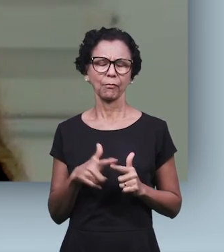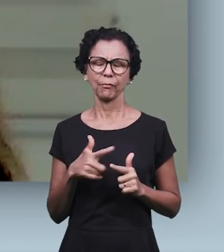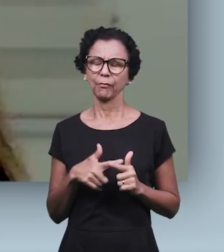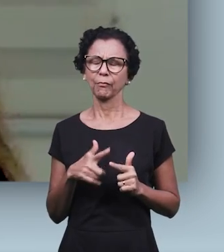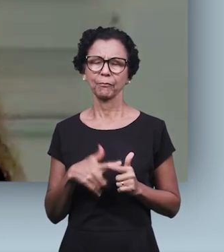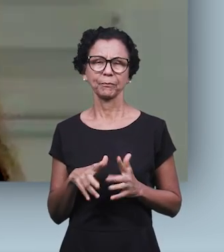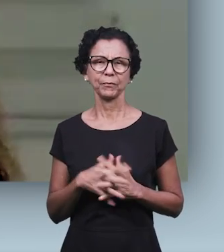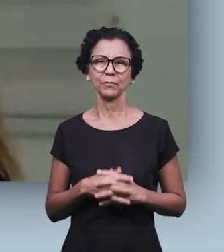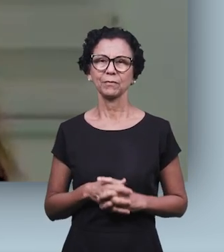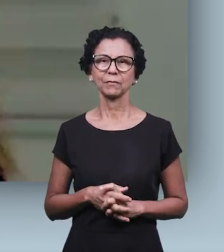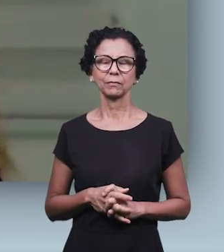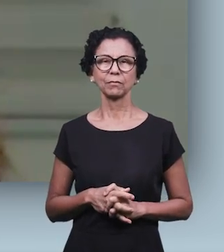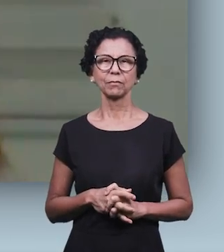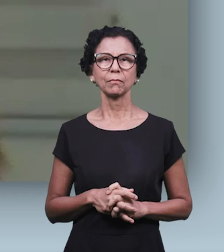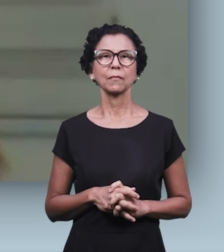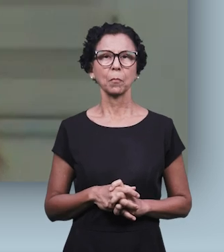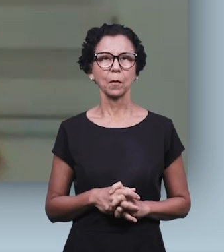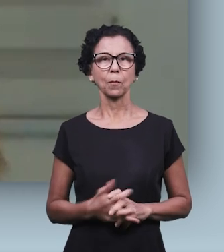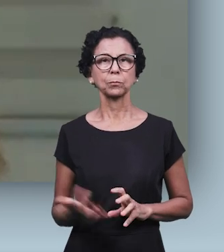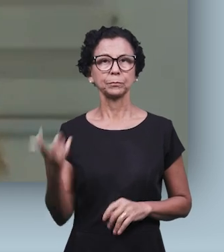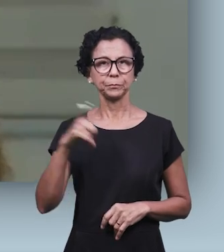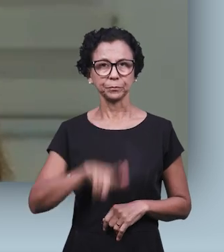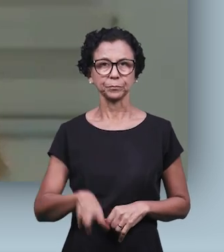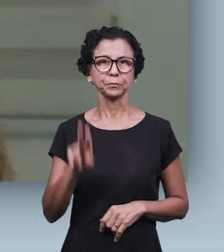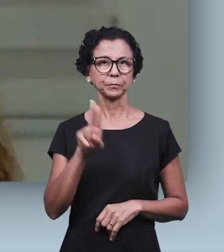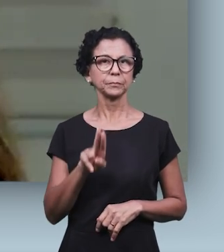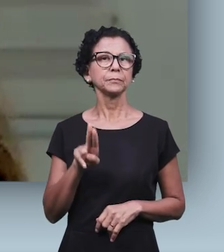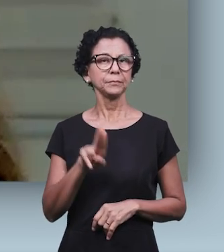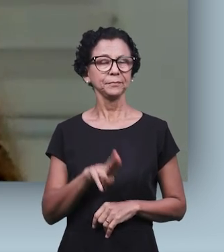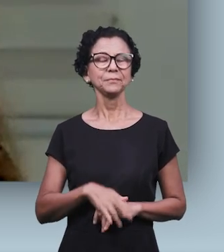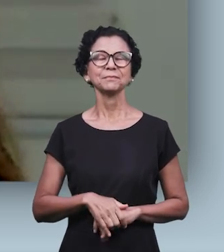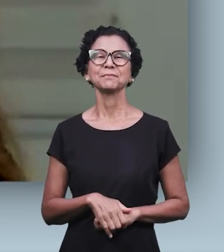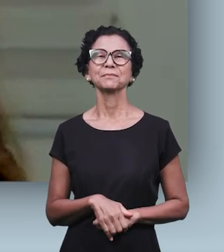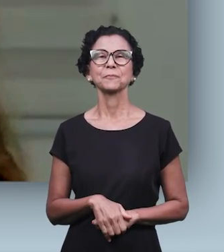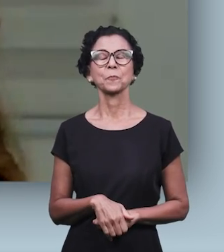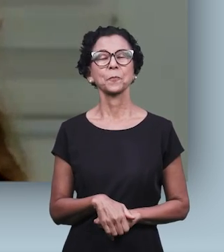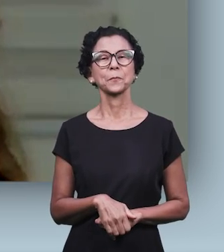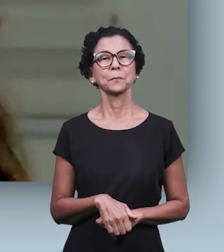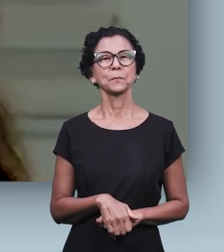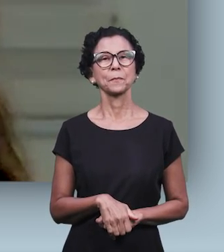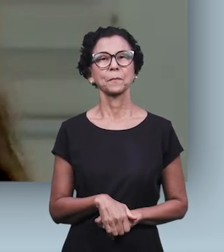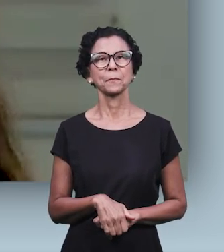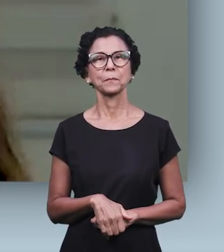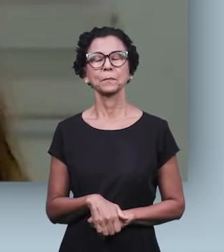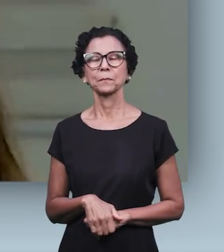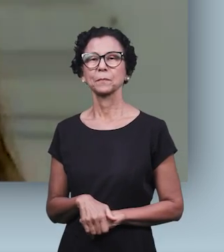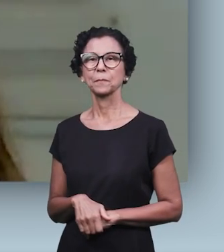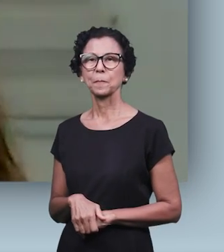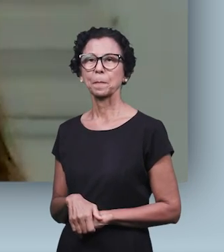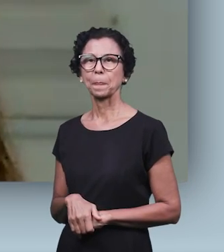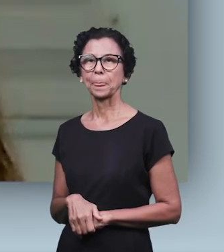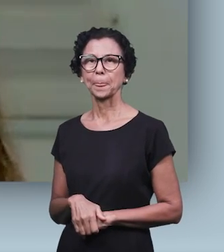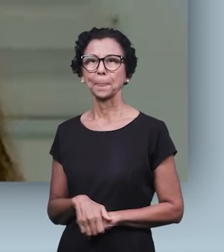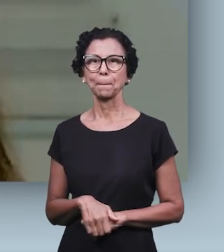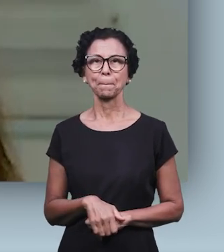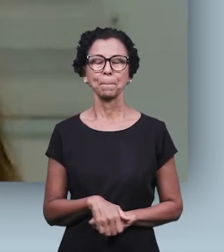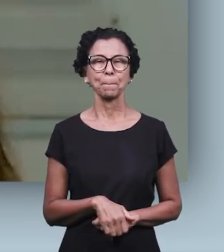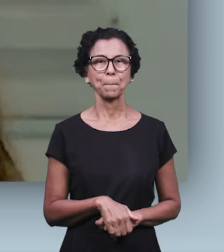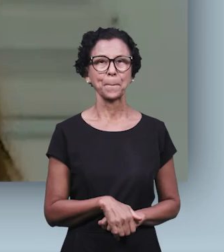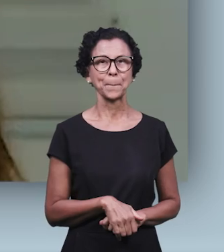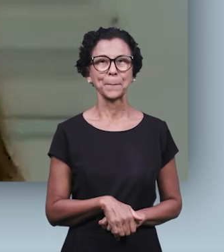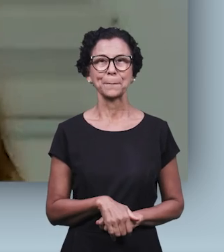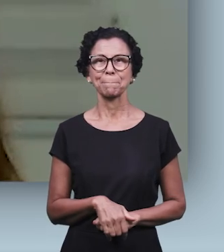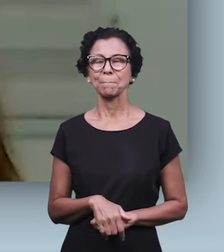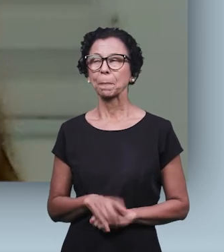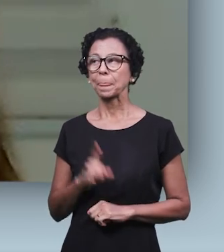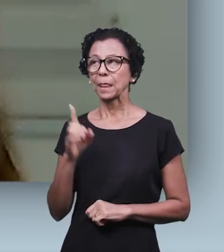nós temos os mesmos materiais reutilizados, né? Para isso mesmo. E como eu falei aqui, o barquinho ele tem